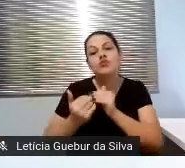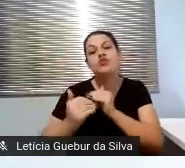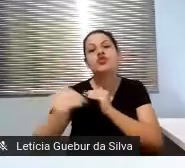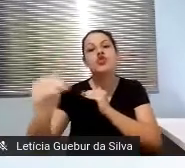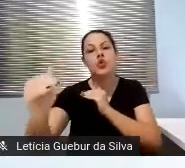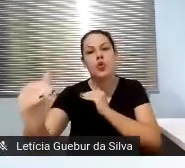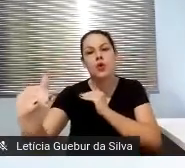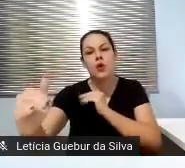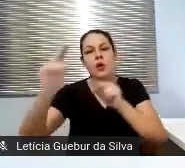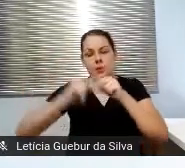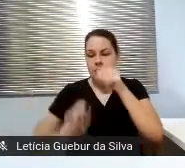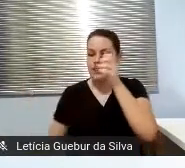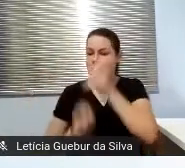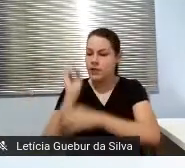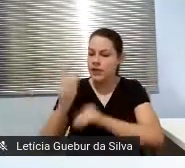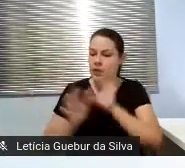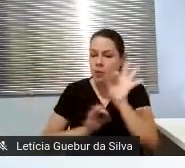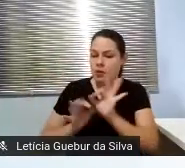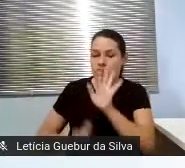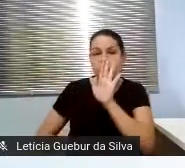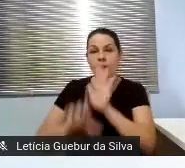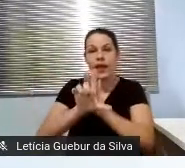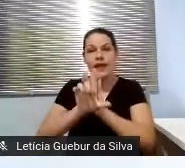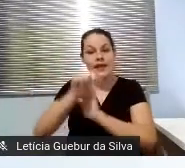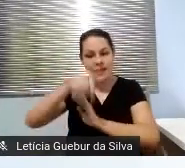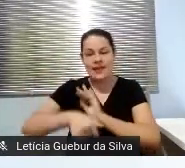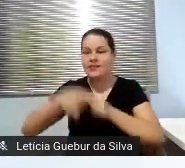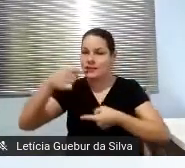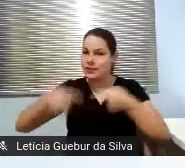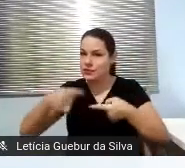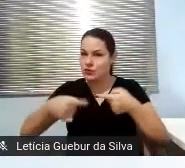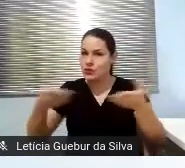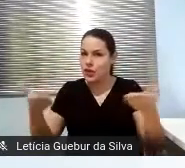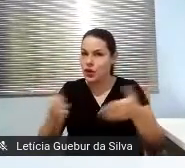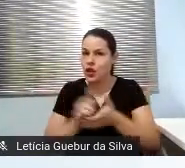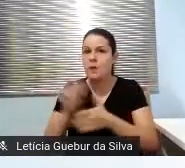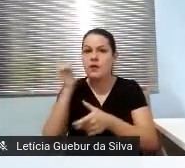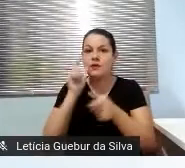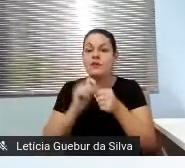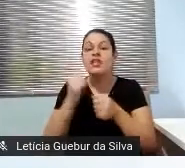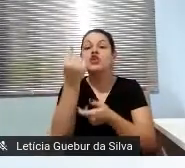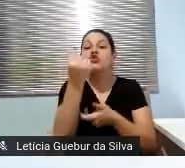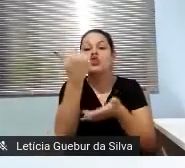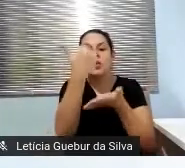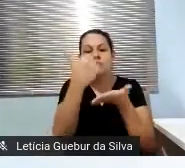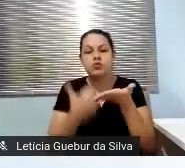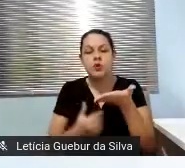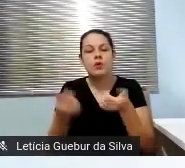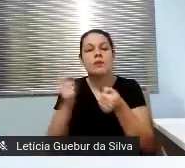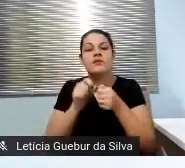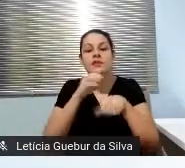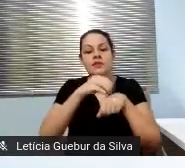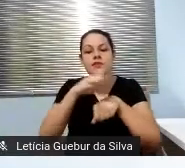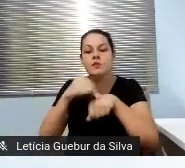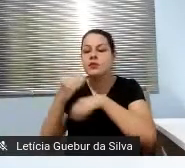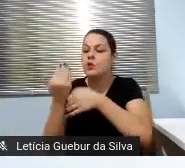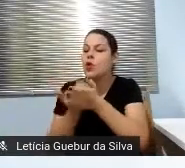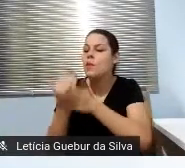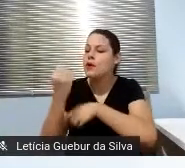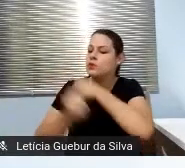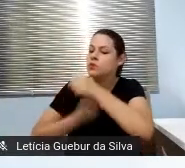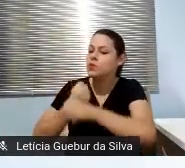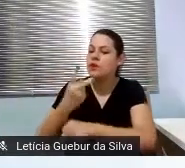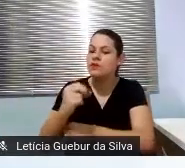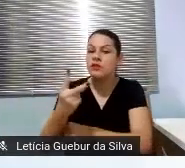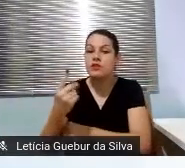projeto de lei, que é esse que está sendo discutido, para regulamentar a distribuição desses recursos a partir de 2021. Então, por isso está